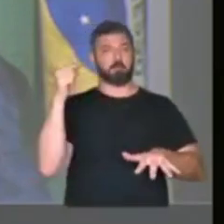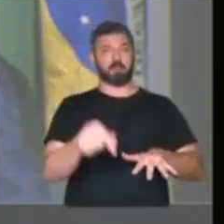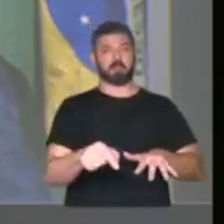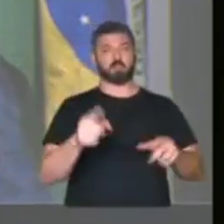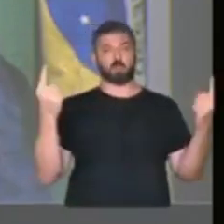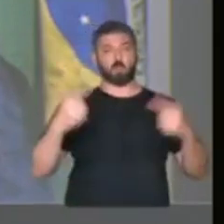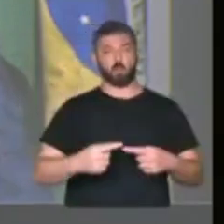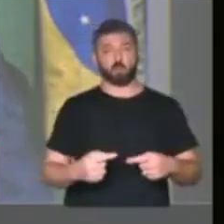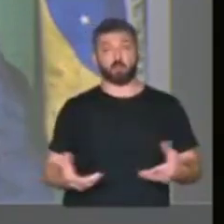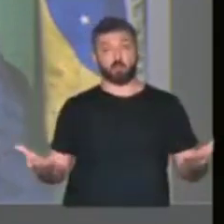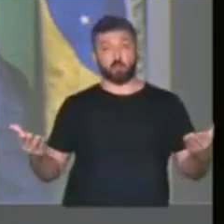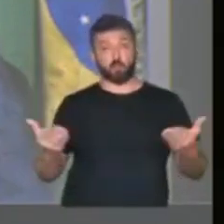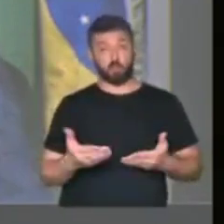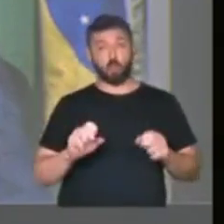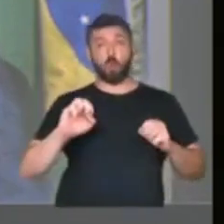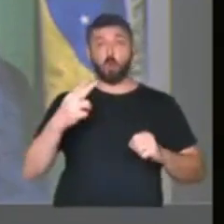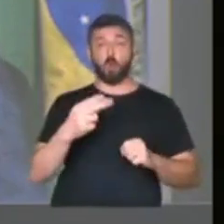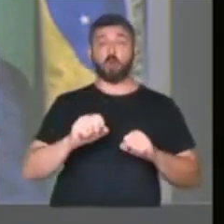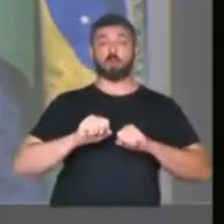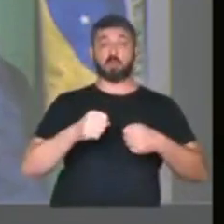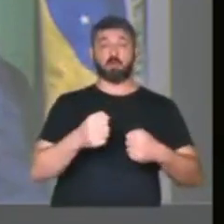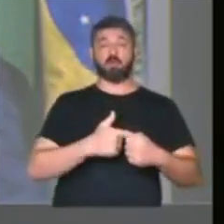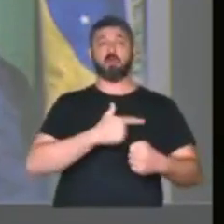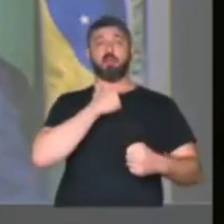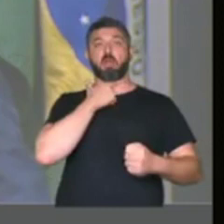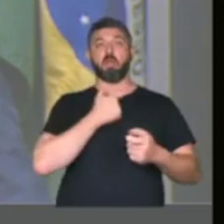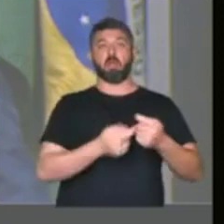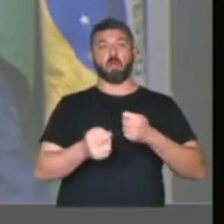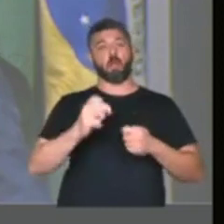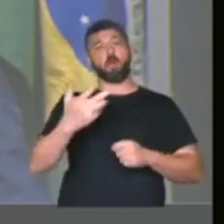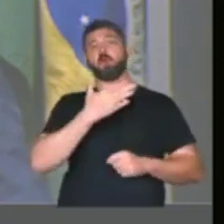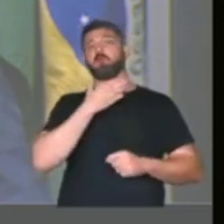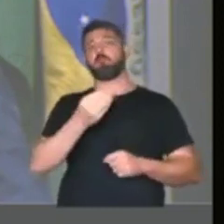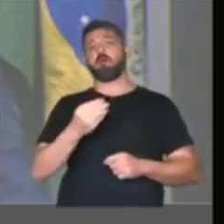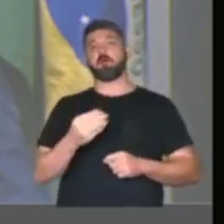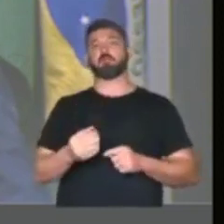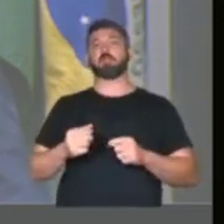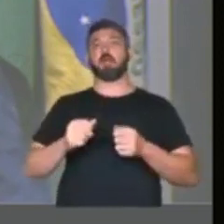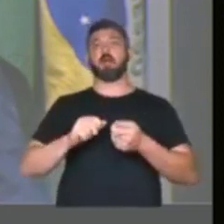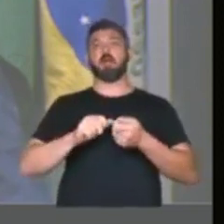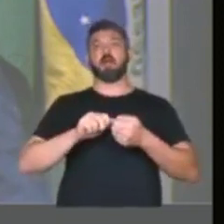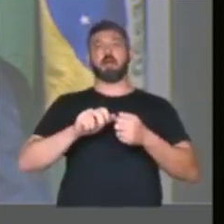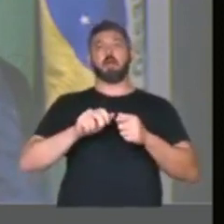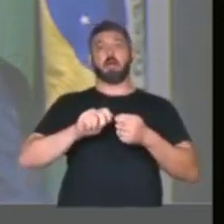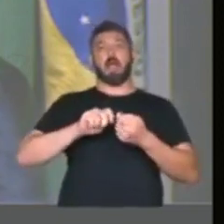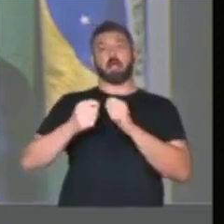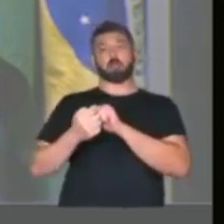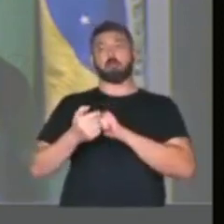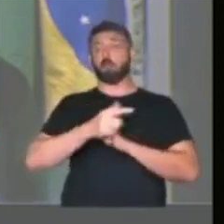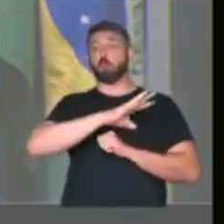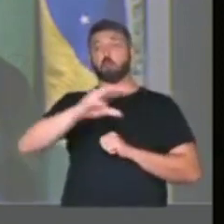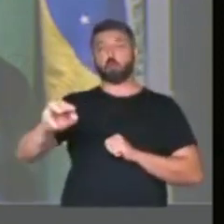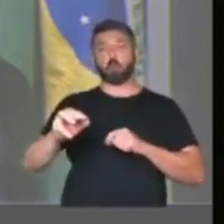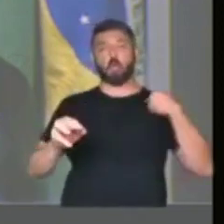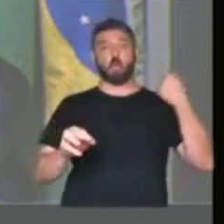revertida hoje defende o ajuste fiscal ou a gente é só hipócrita que defende ajuste para os outros mas não corta na própria carne obrigadas nem